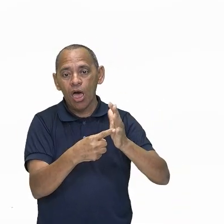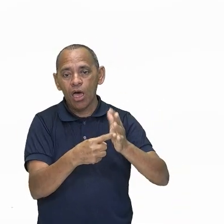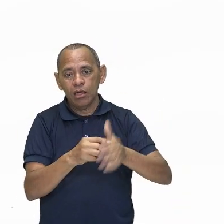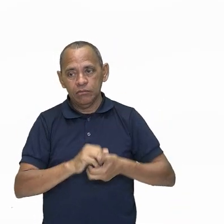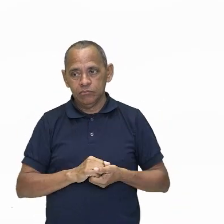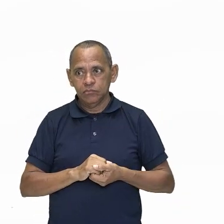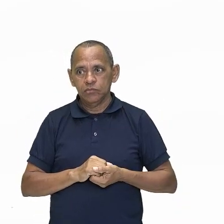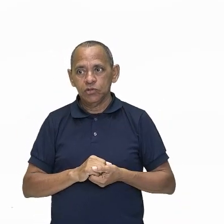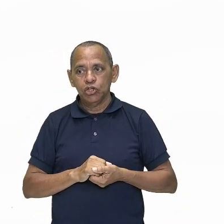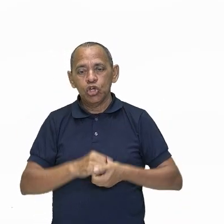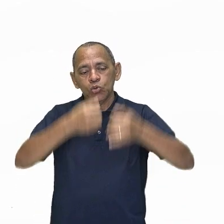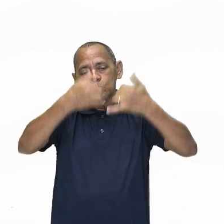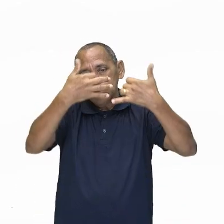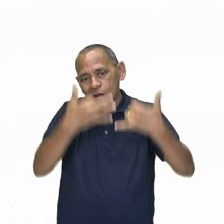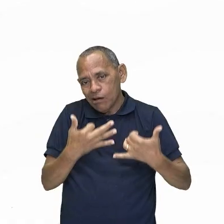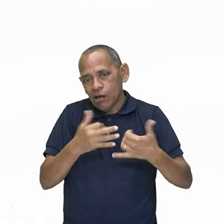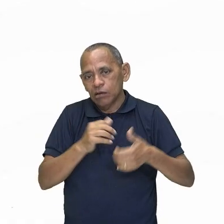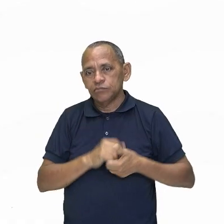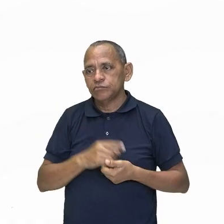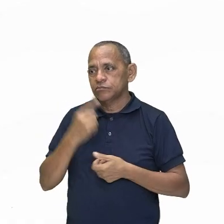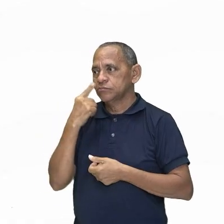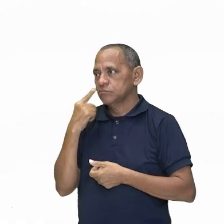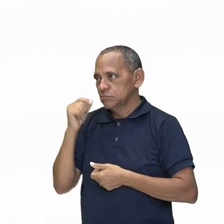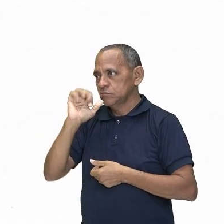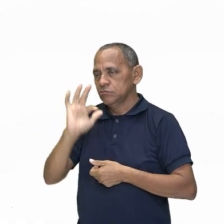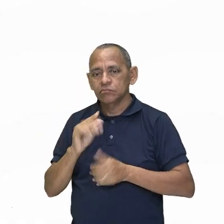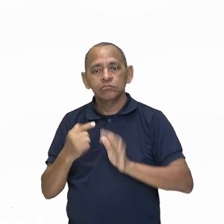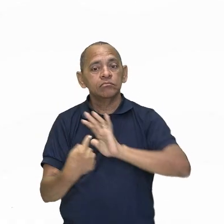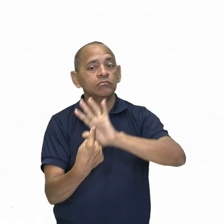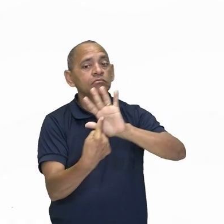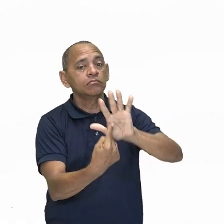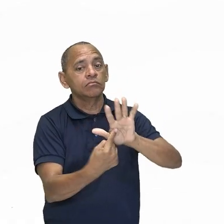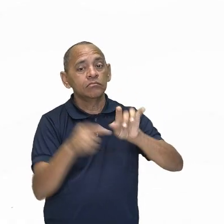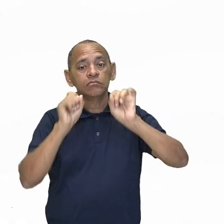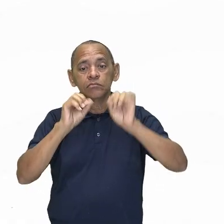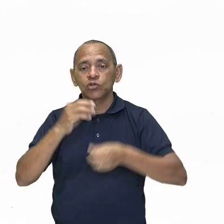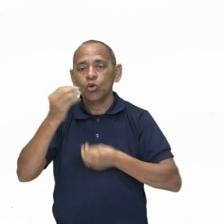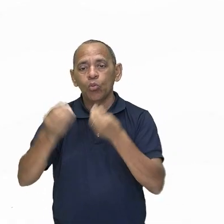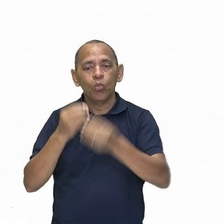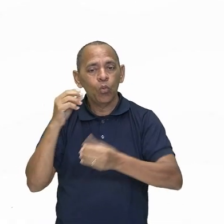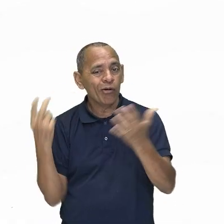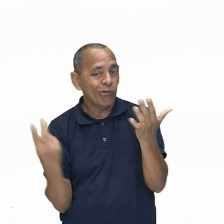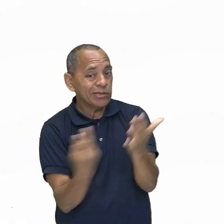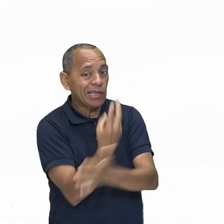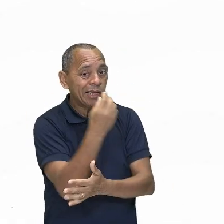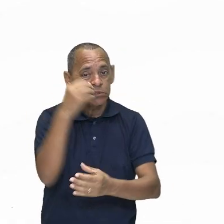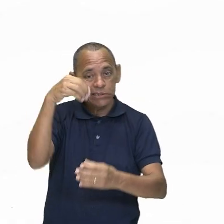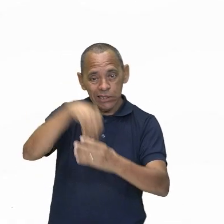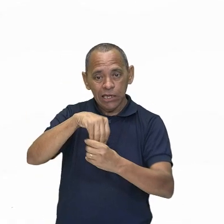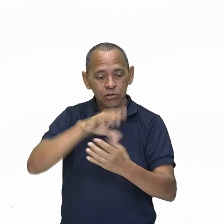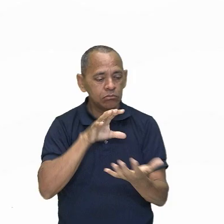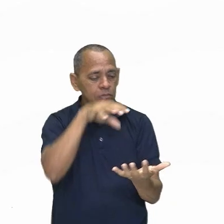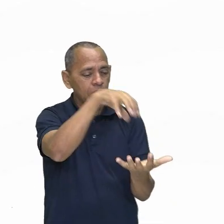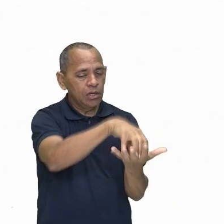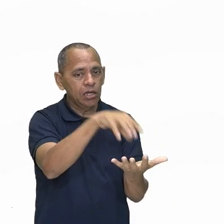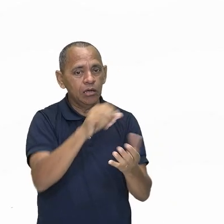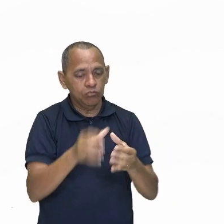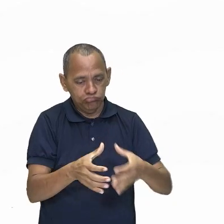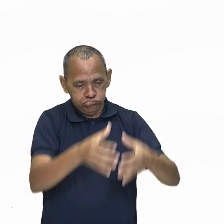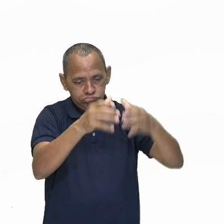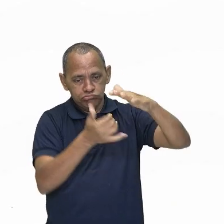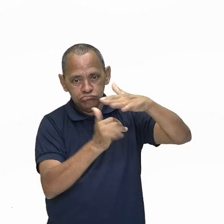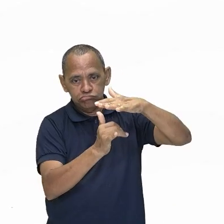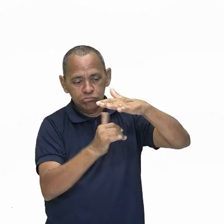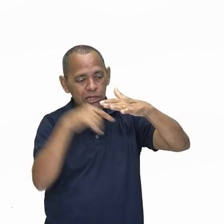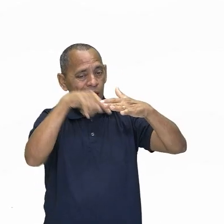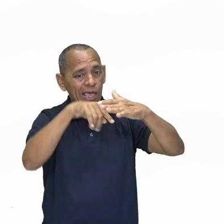para você. A imagem que você vê aí mostra como funciona uma usina nuclear. Um lugar onde a energia do